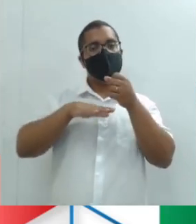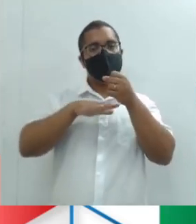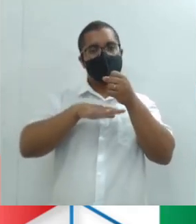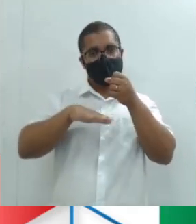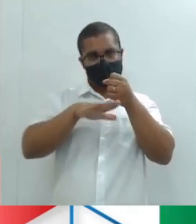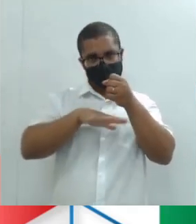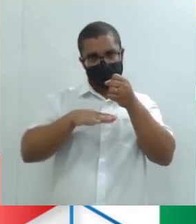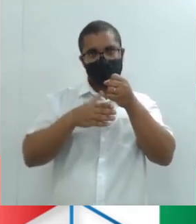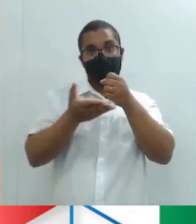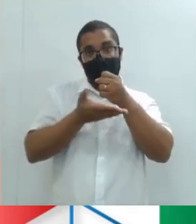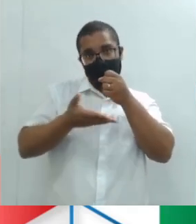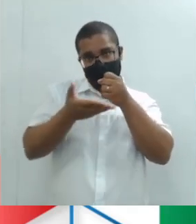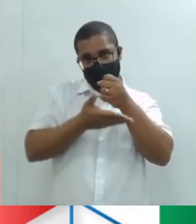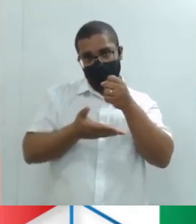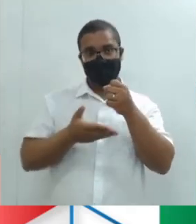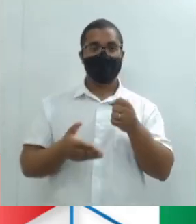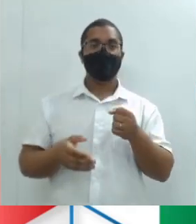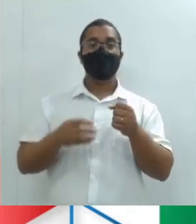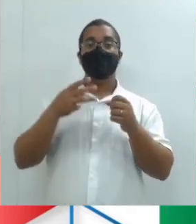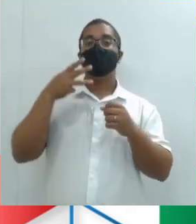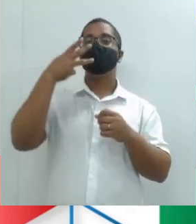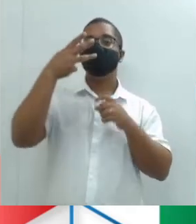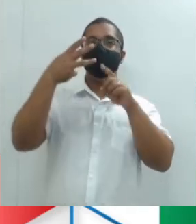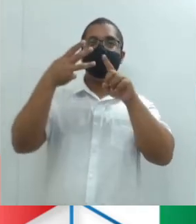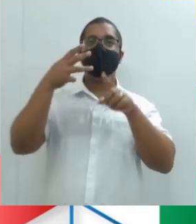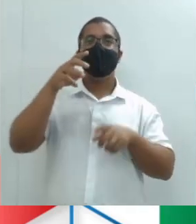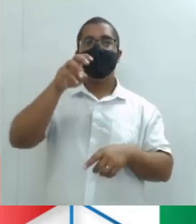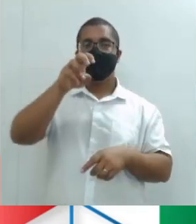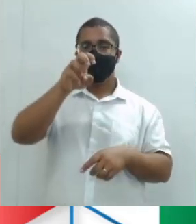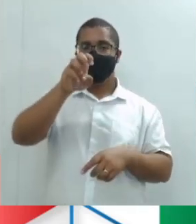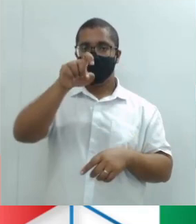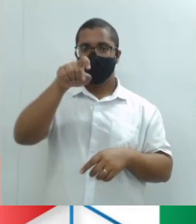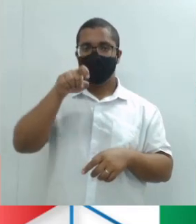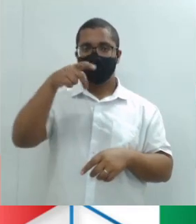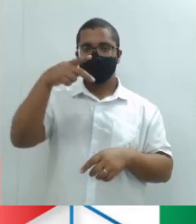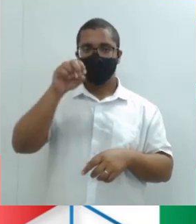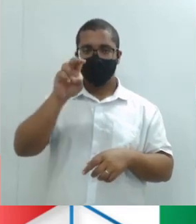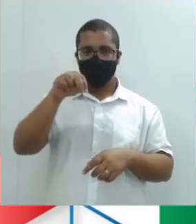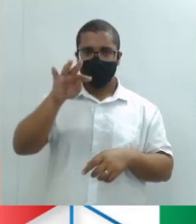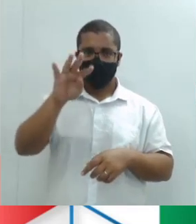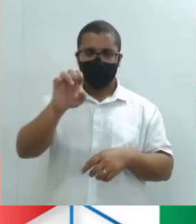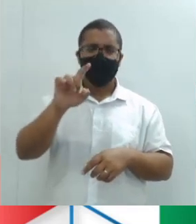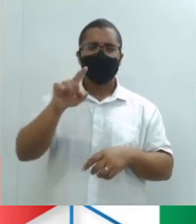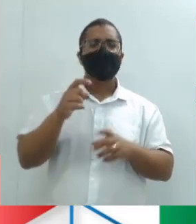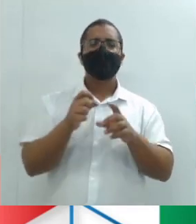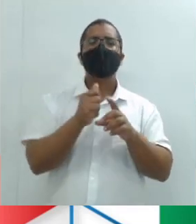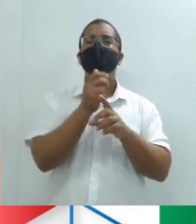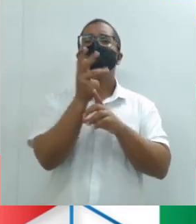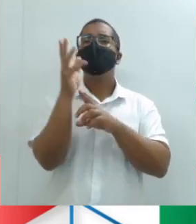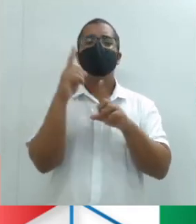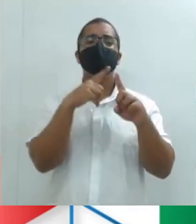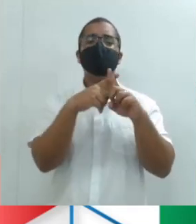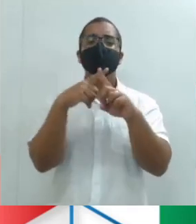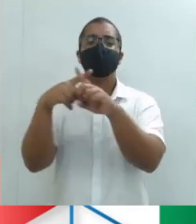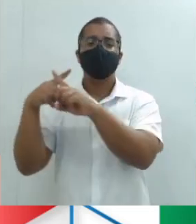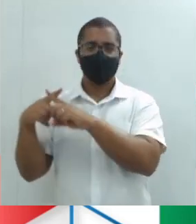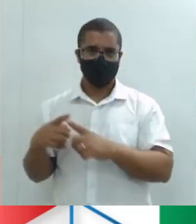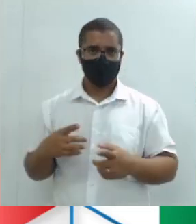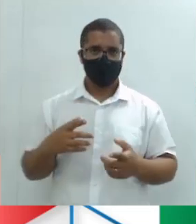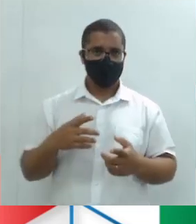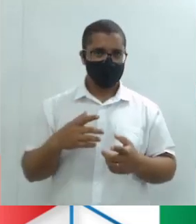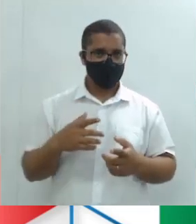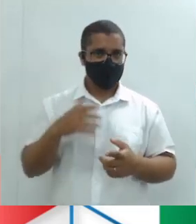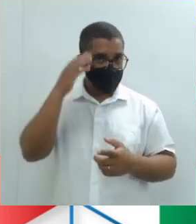o 3 que a gente chama de expoente, é o número de vezes que ele está multiplicado por ele